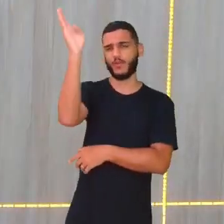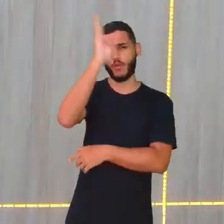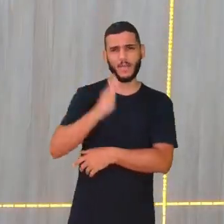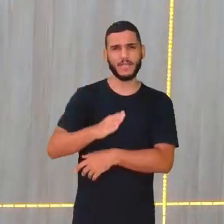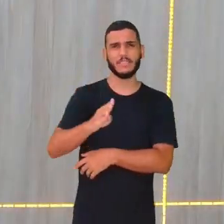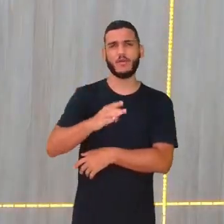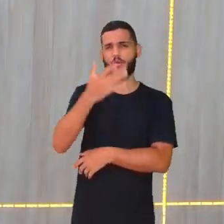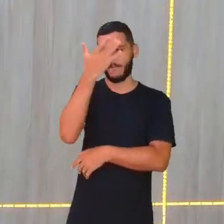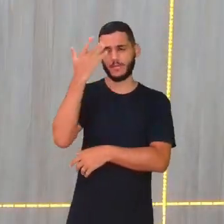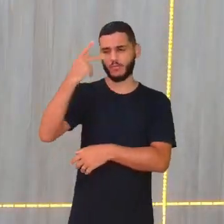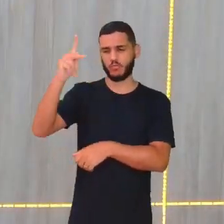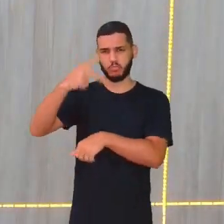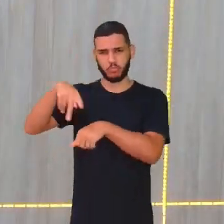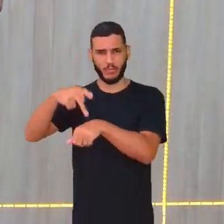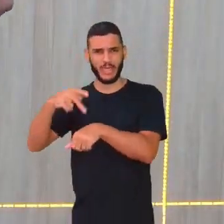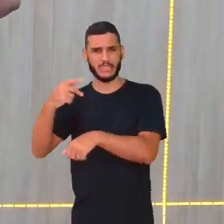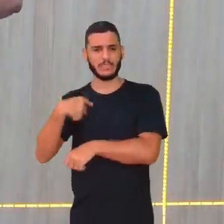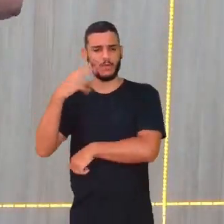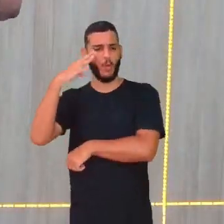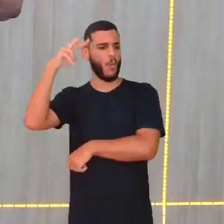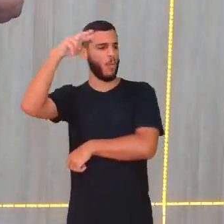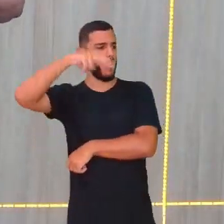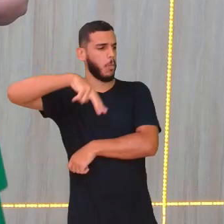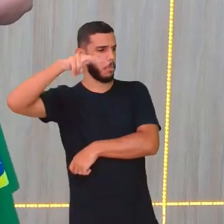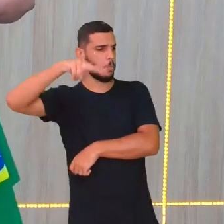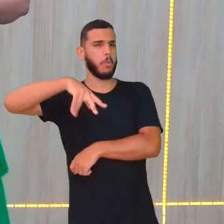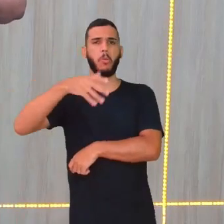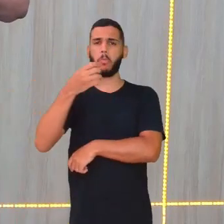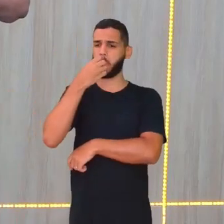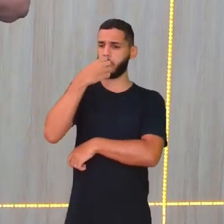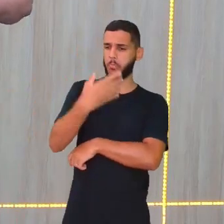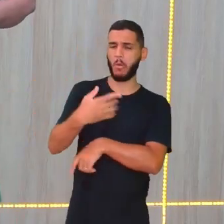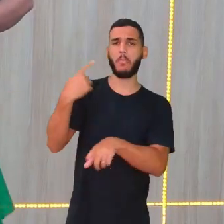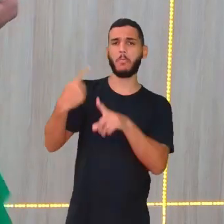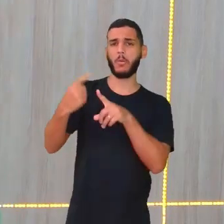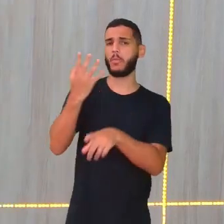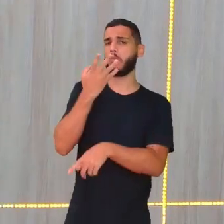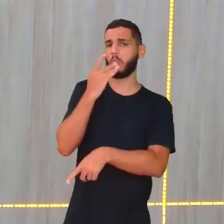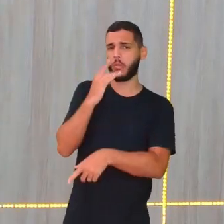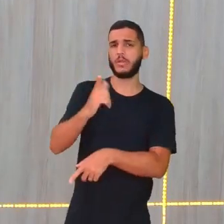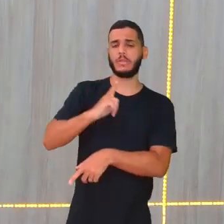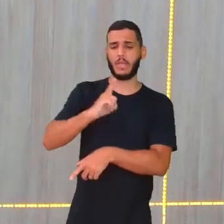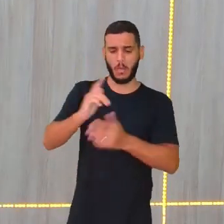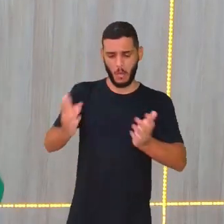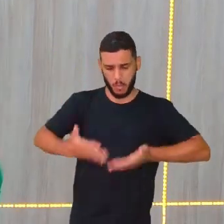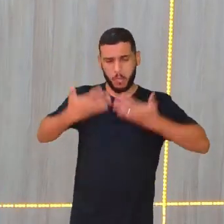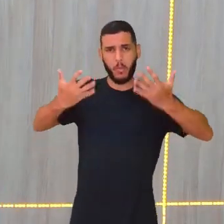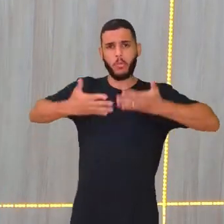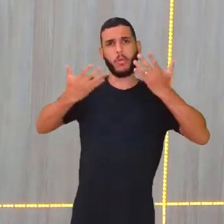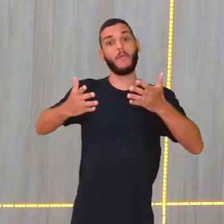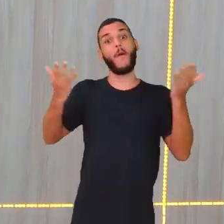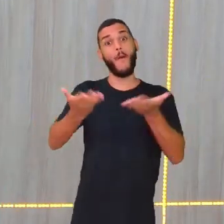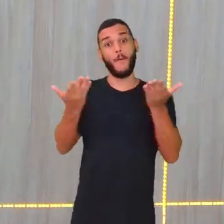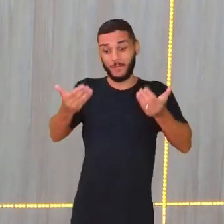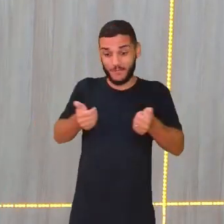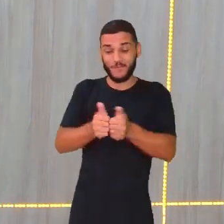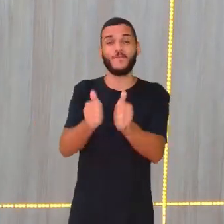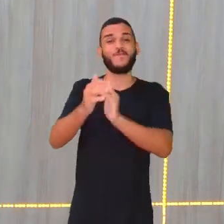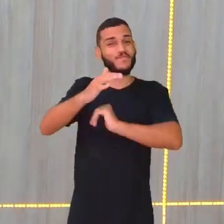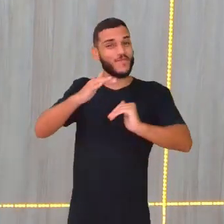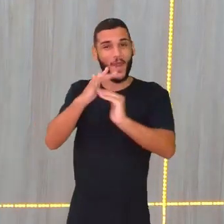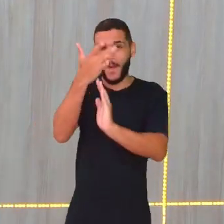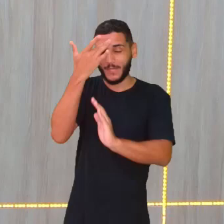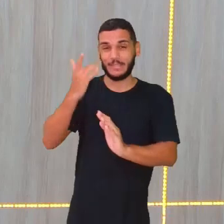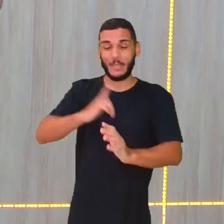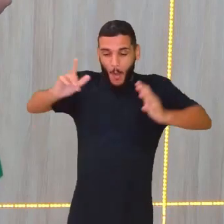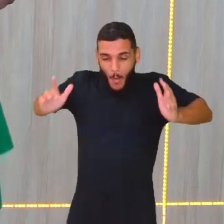vista lá fora, pela alegria, pelo colorido, pelo entusiasmo. Então, todos juntos hoje, né?